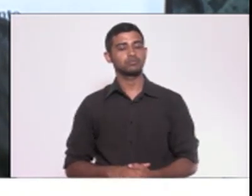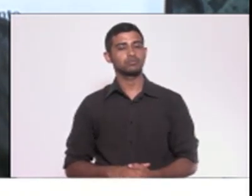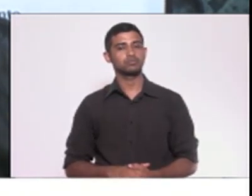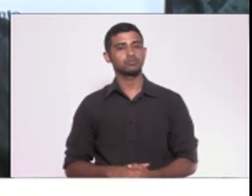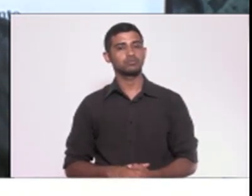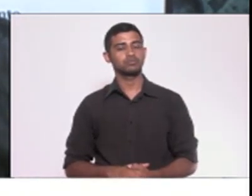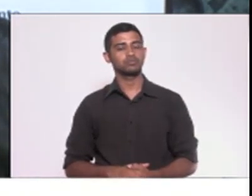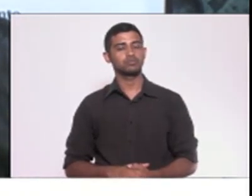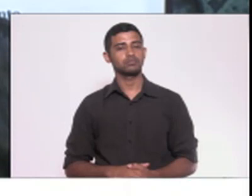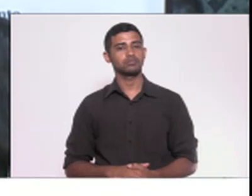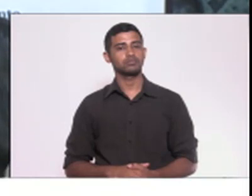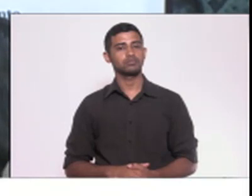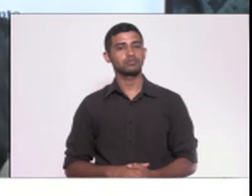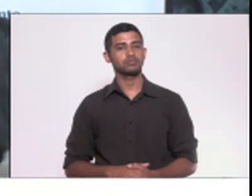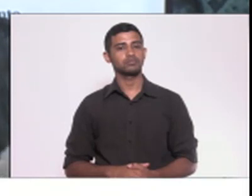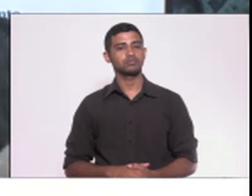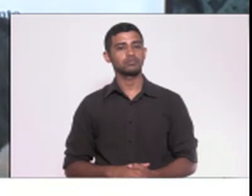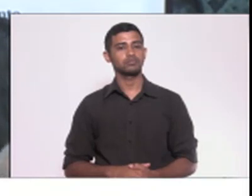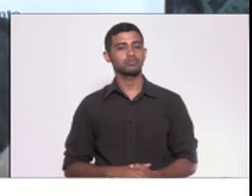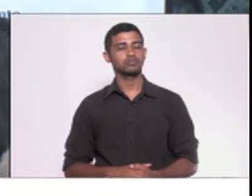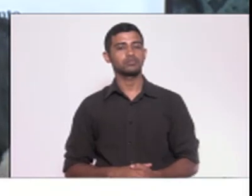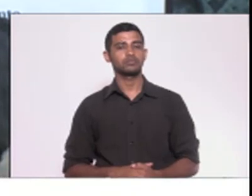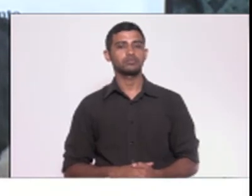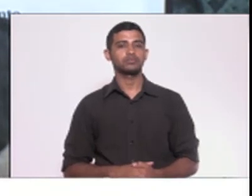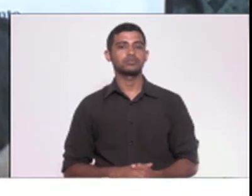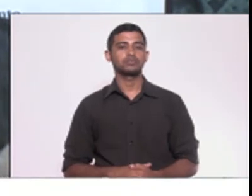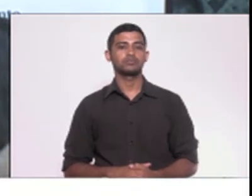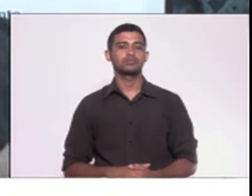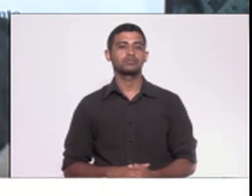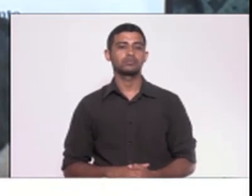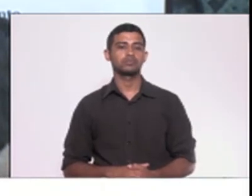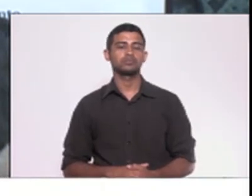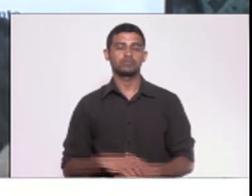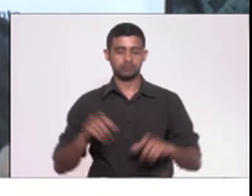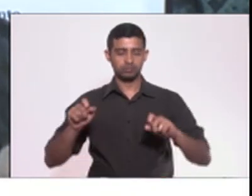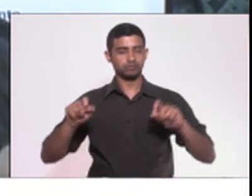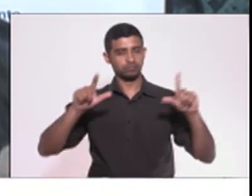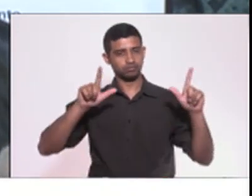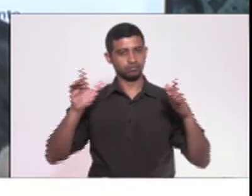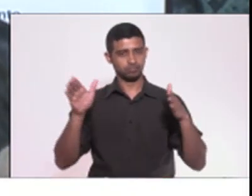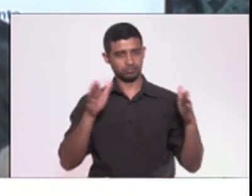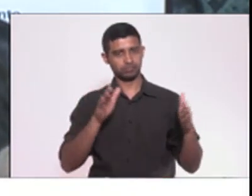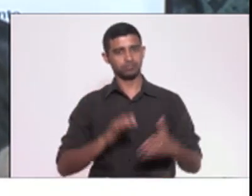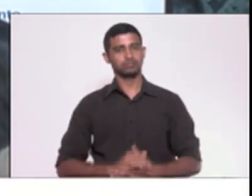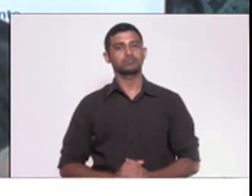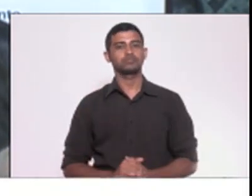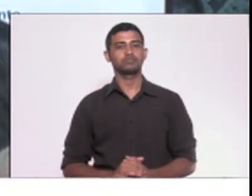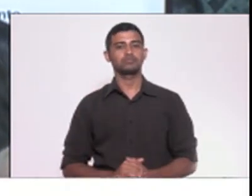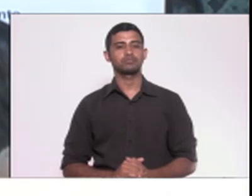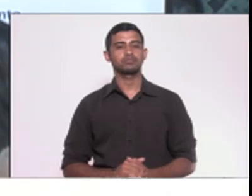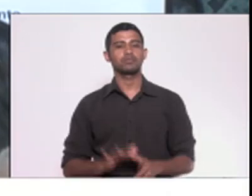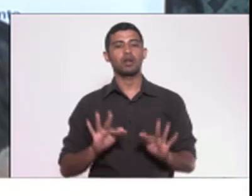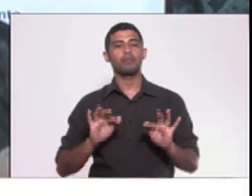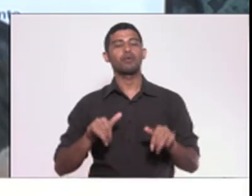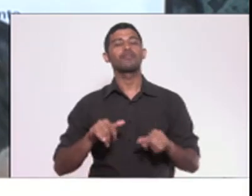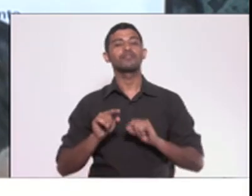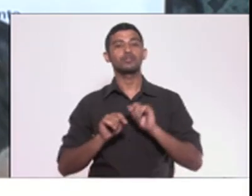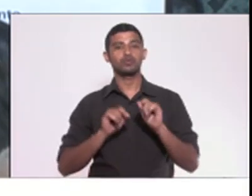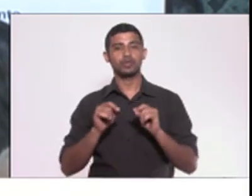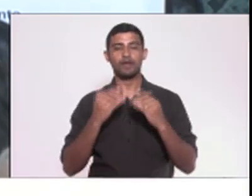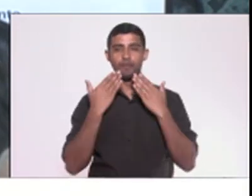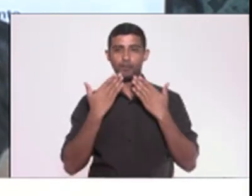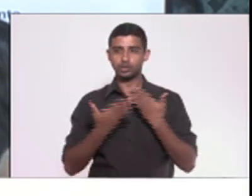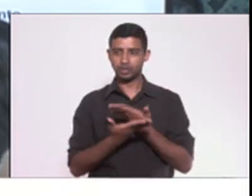GRIO, né? E aí, pode passar, por favor? Por fim, eu trago